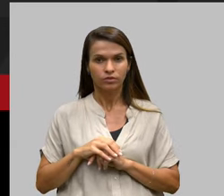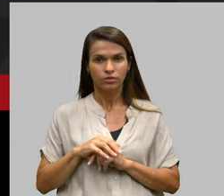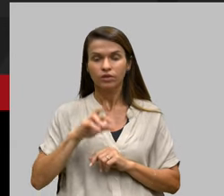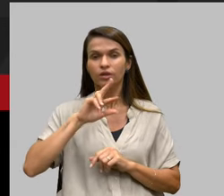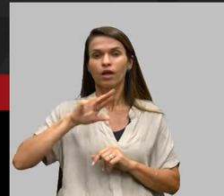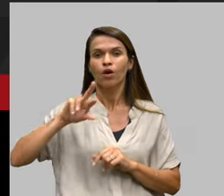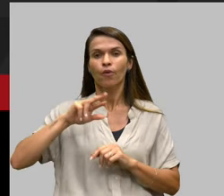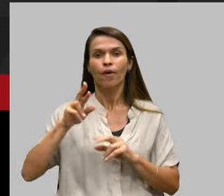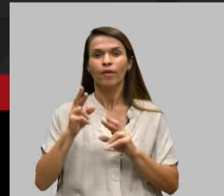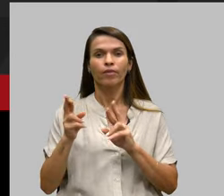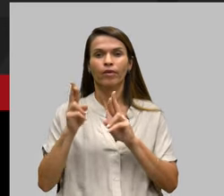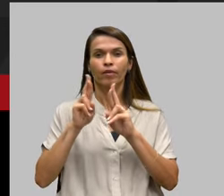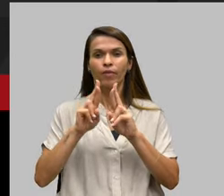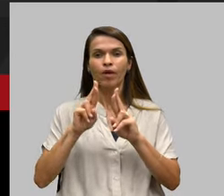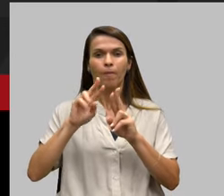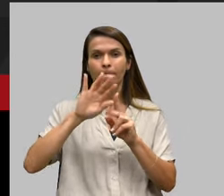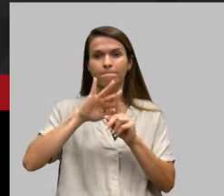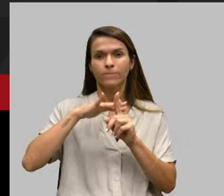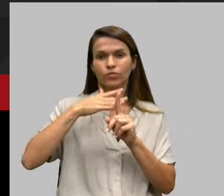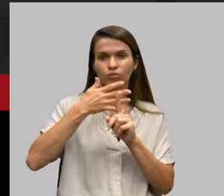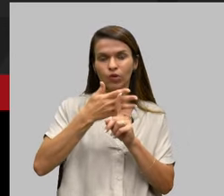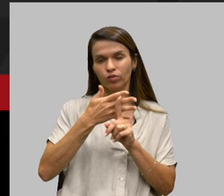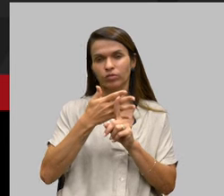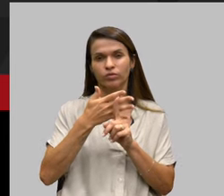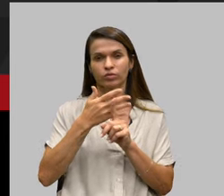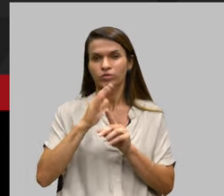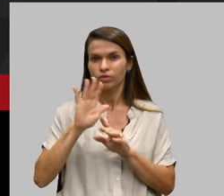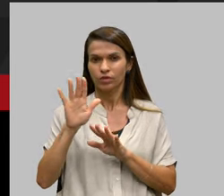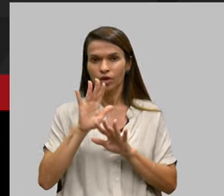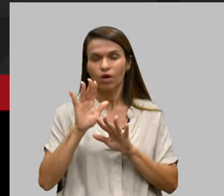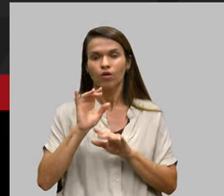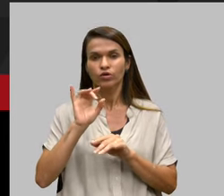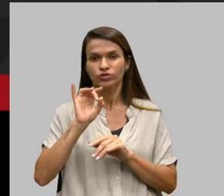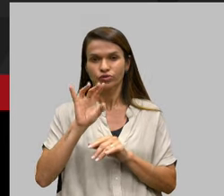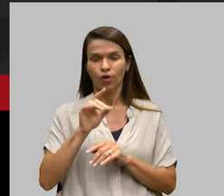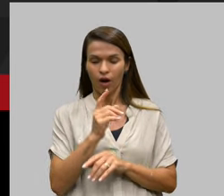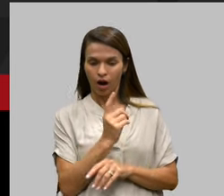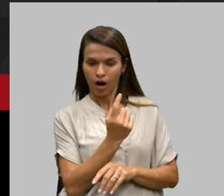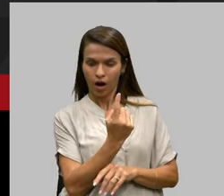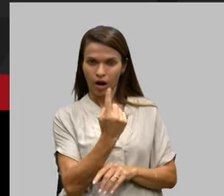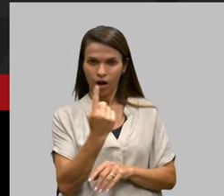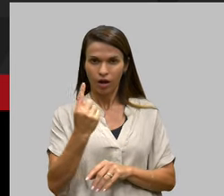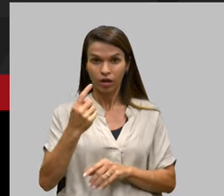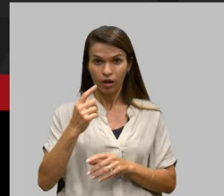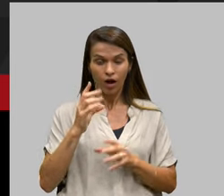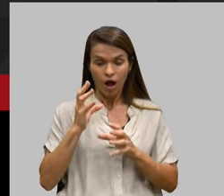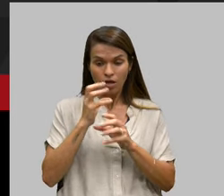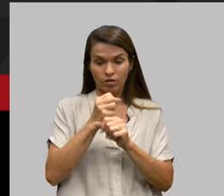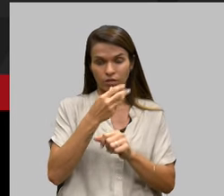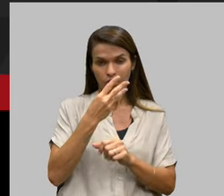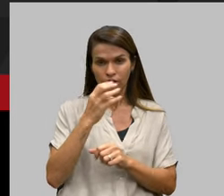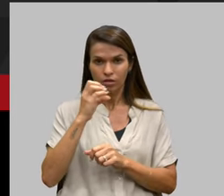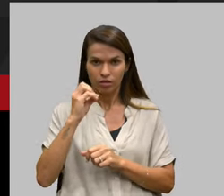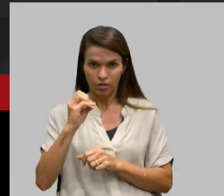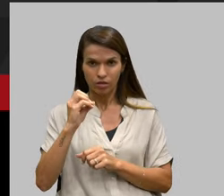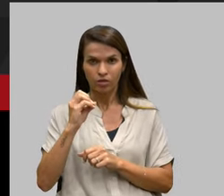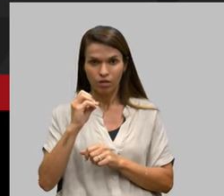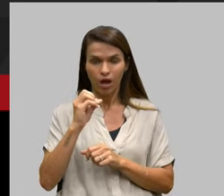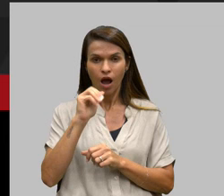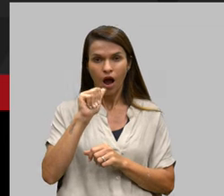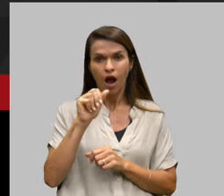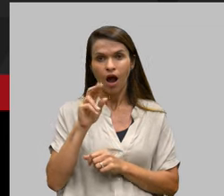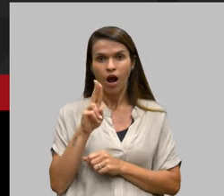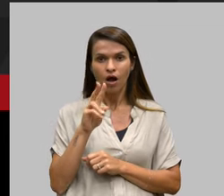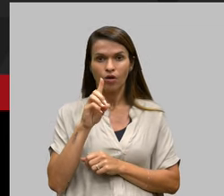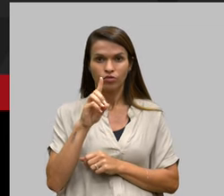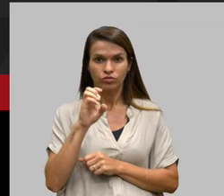multiplicador dezena não são só eles mesmos que estão aí então São 30 auditores então um grande desafio a gente conseguir aí os colegas